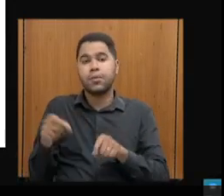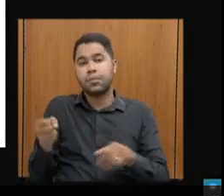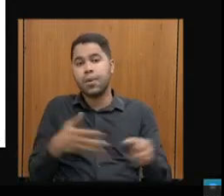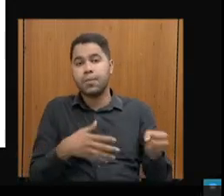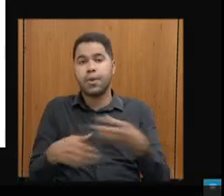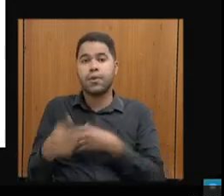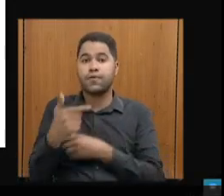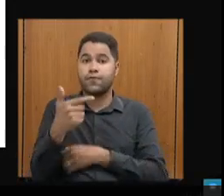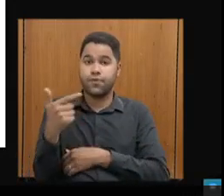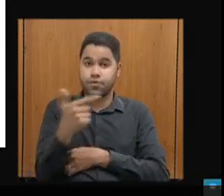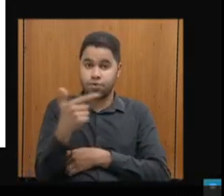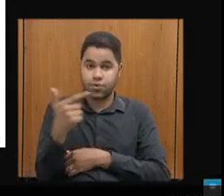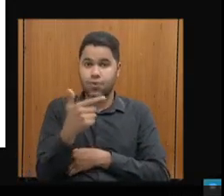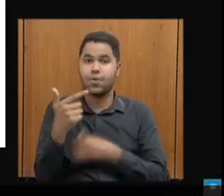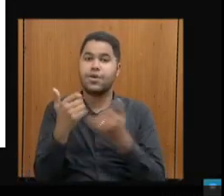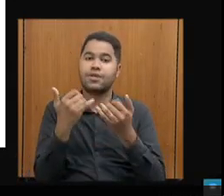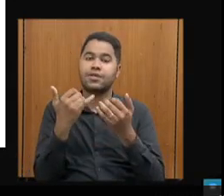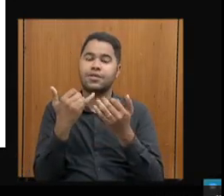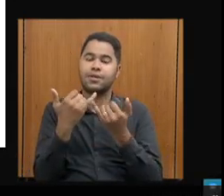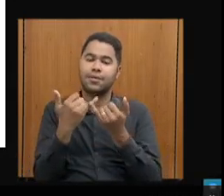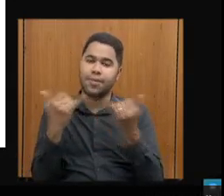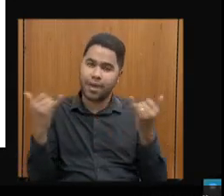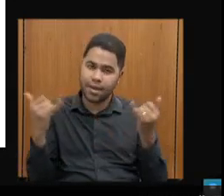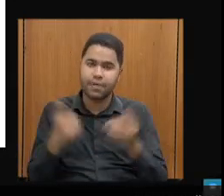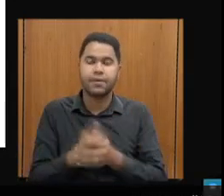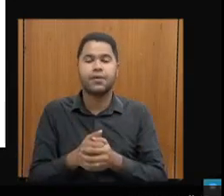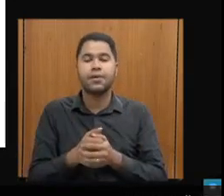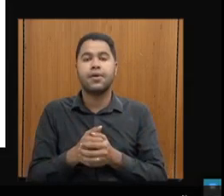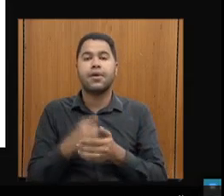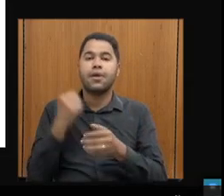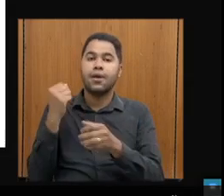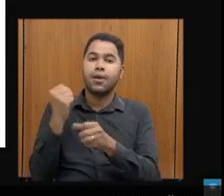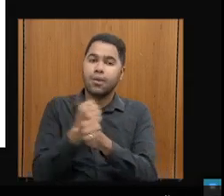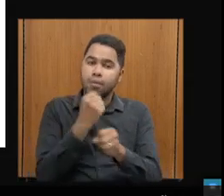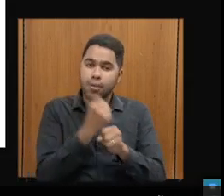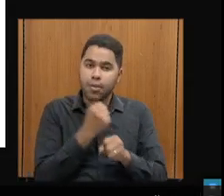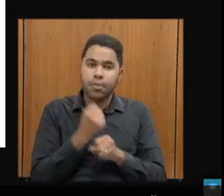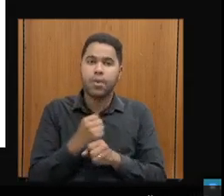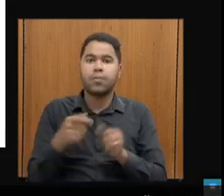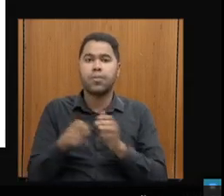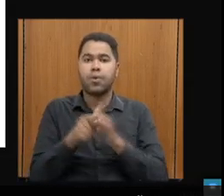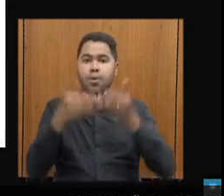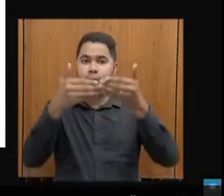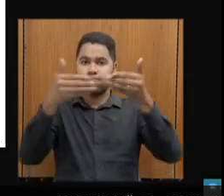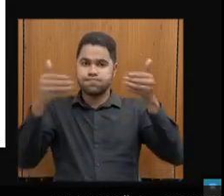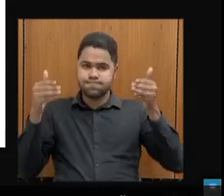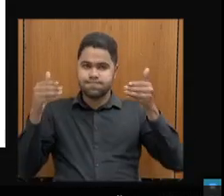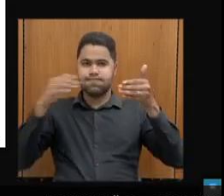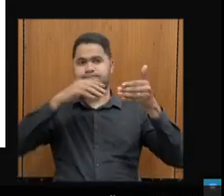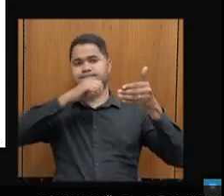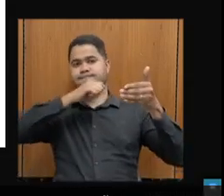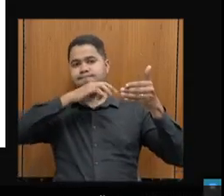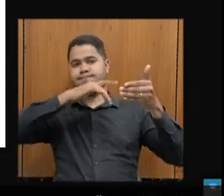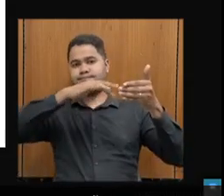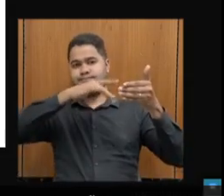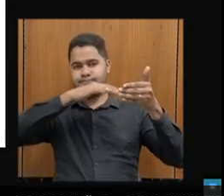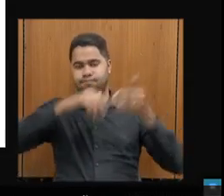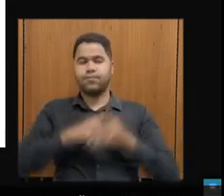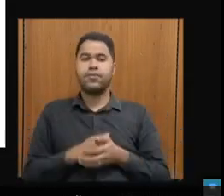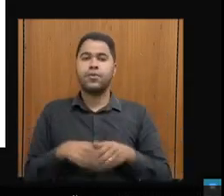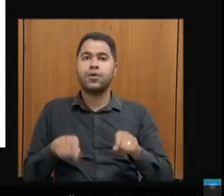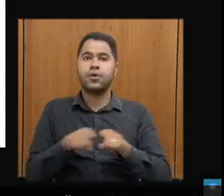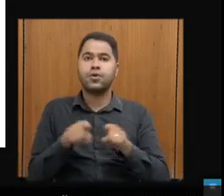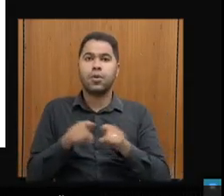de 22 hidrelétricas é obra de segurança de barragem e ampliação em fontes renováveis